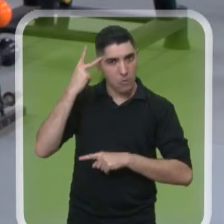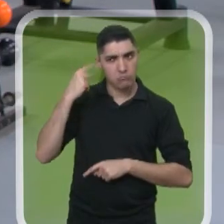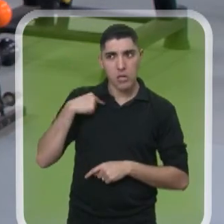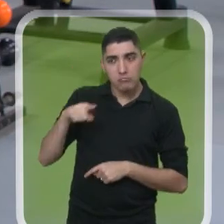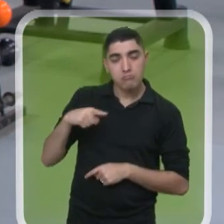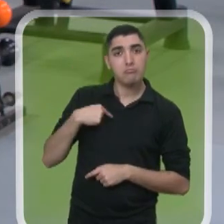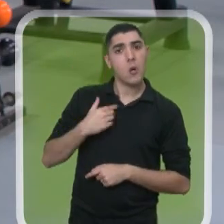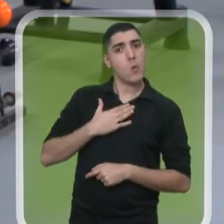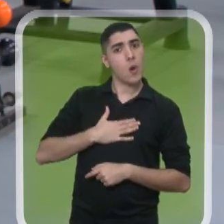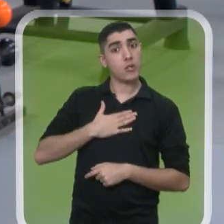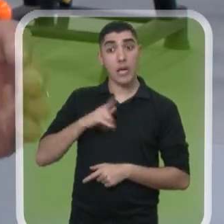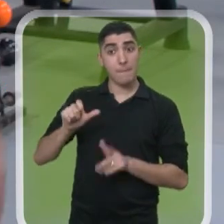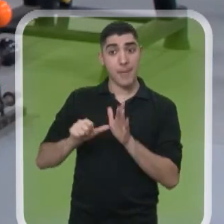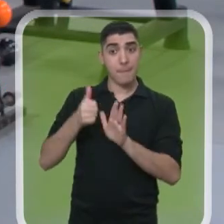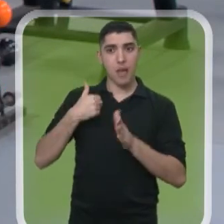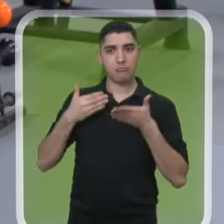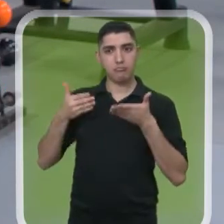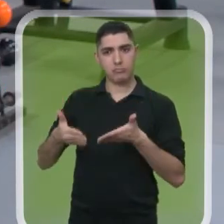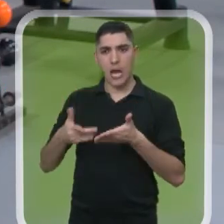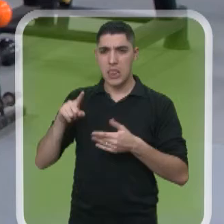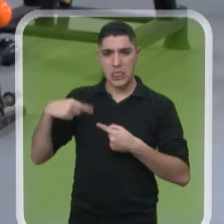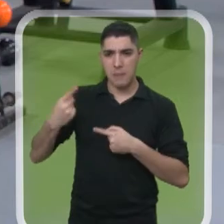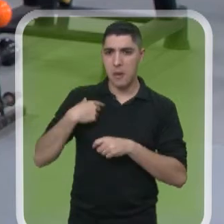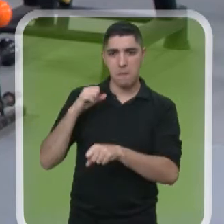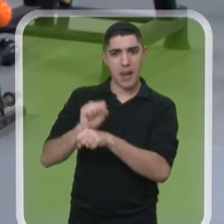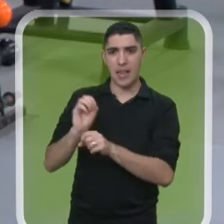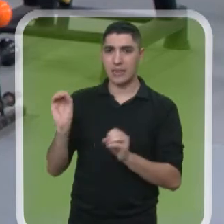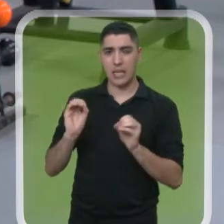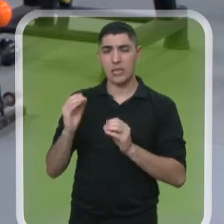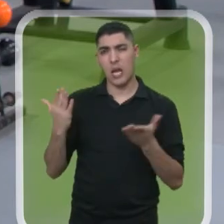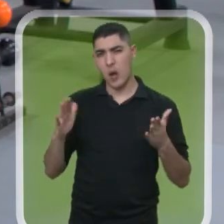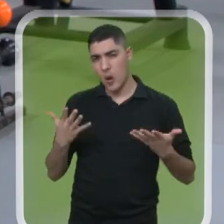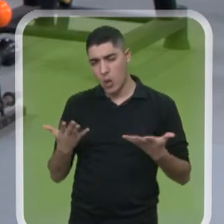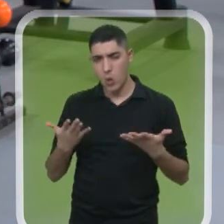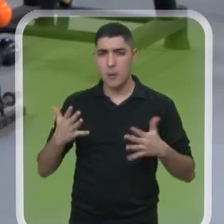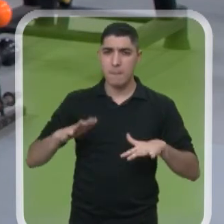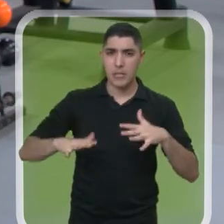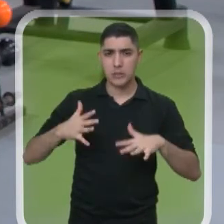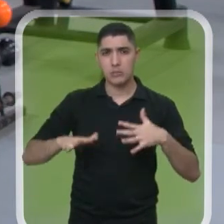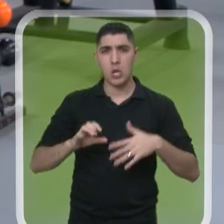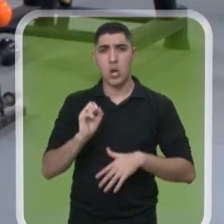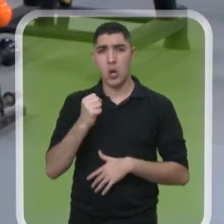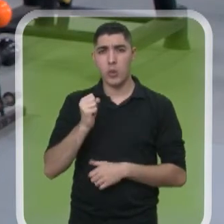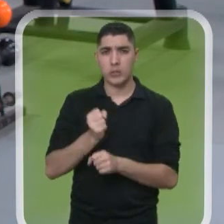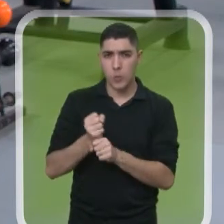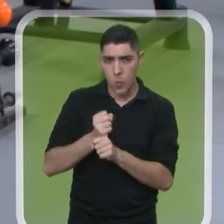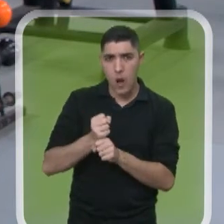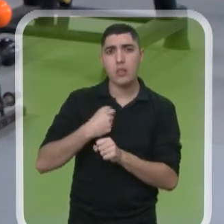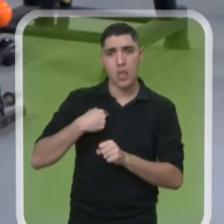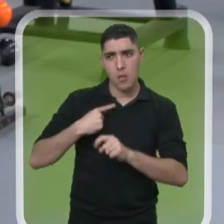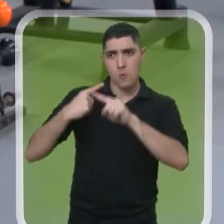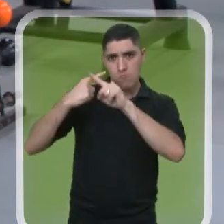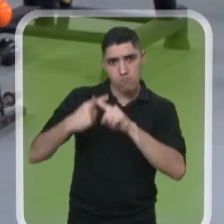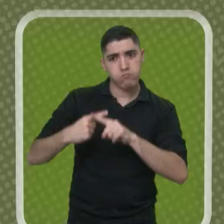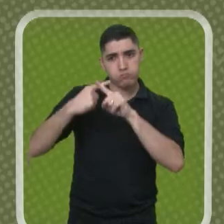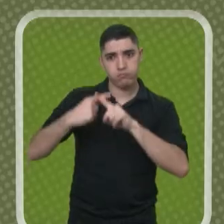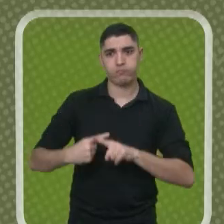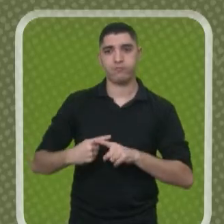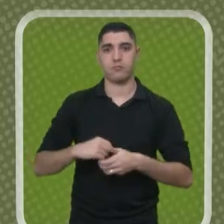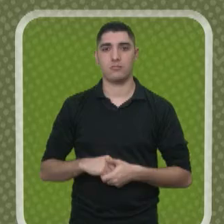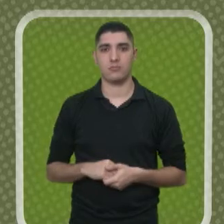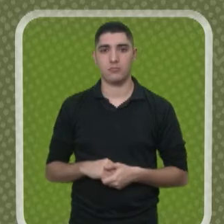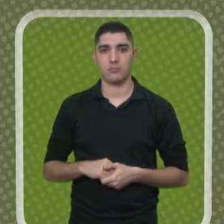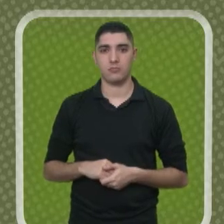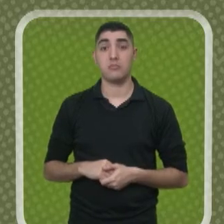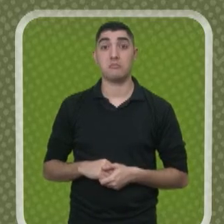gostando. E daí para frente eu não parei mais. Hoje eu estou há mais ou menos uns 7 a 8 anos competindo. De